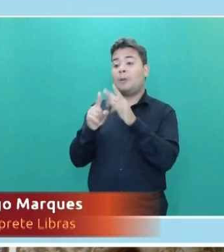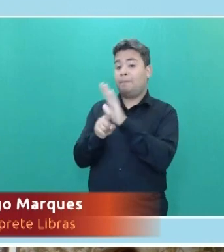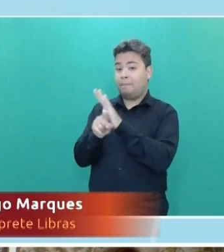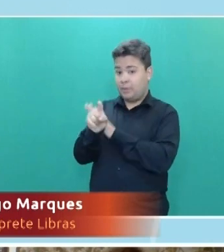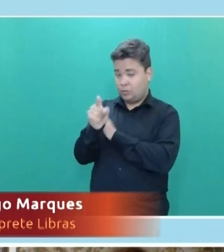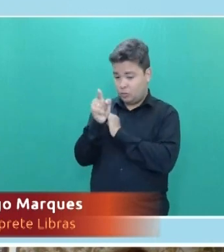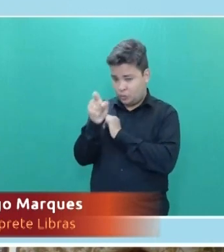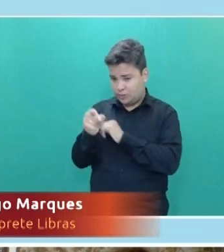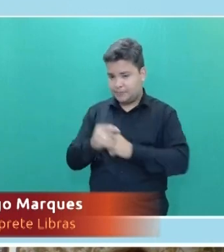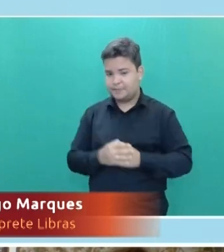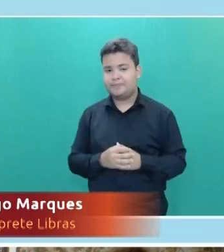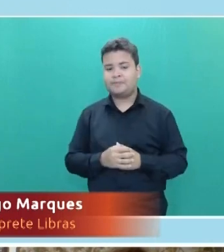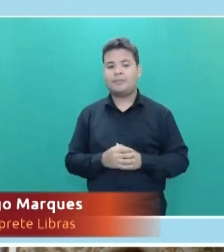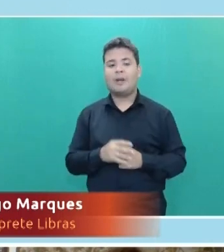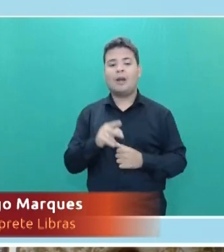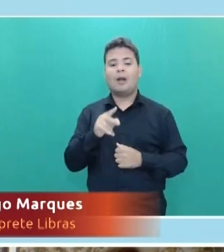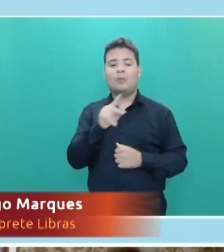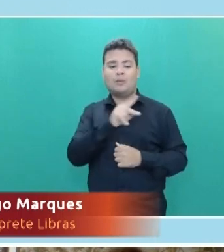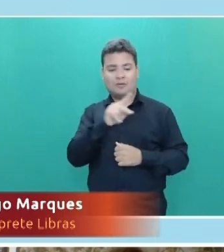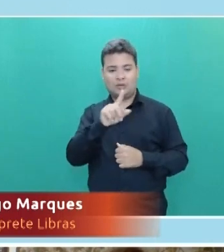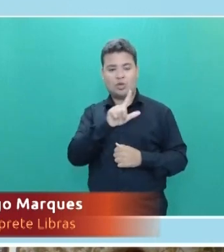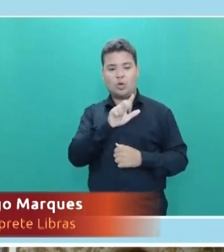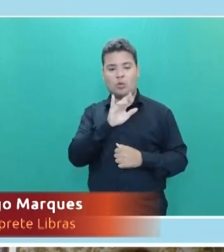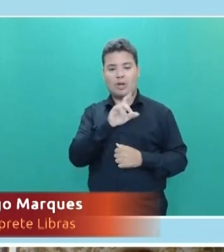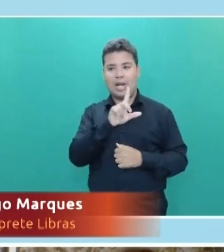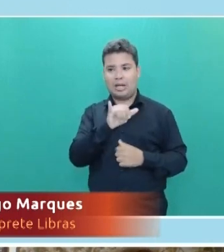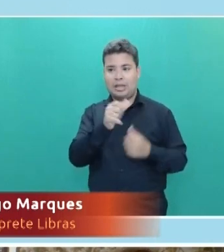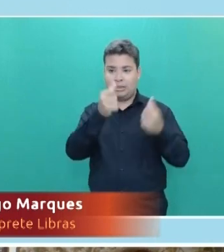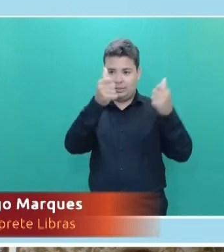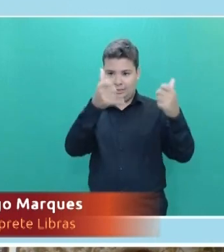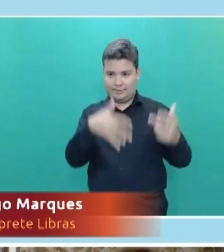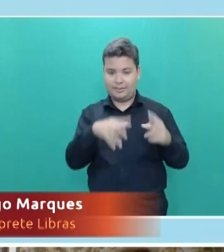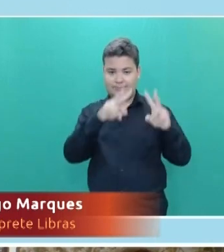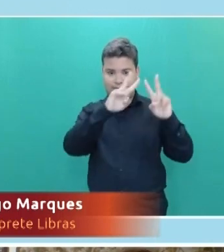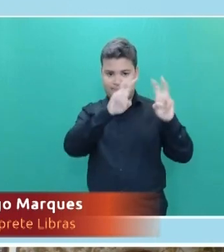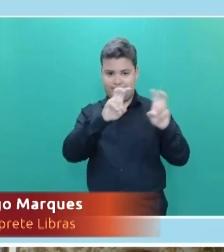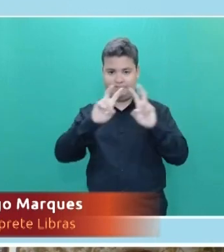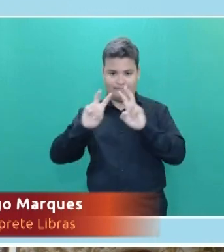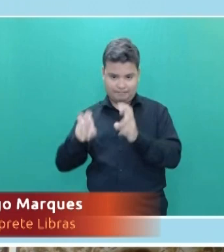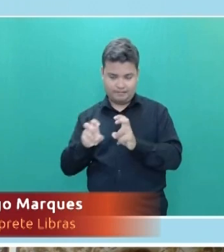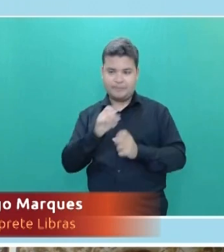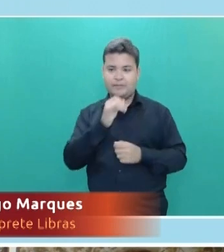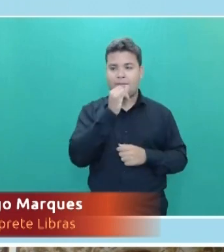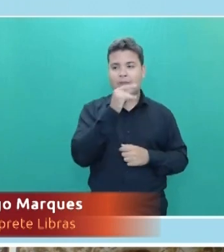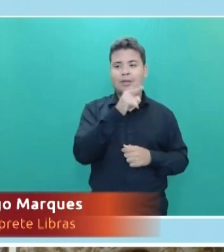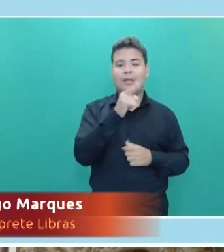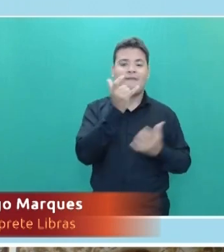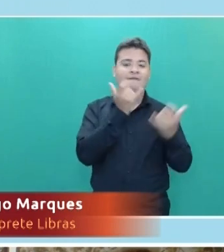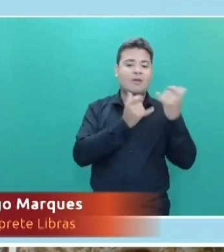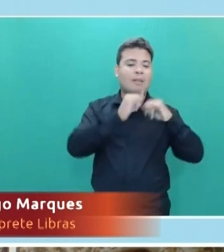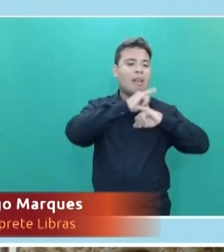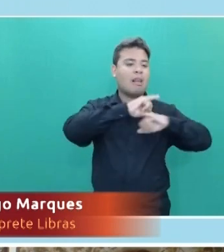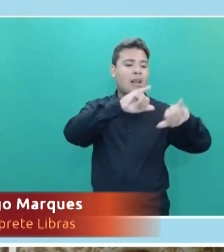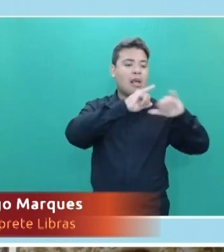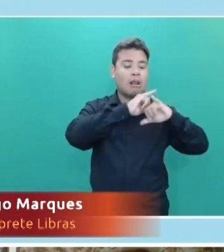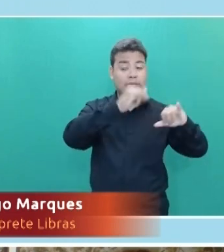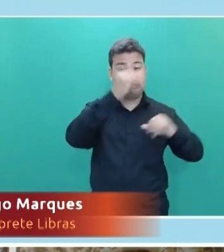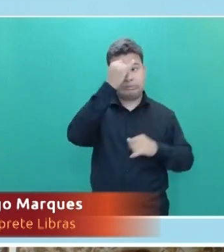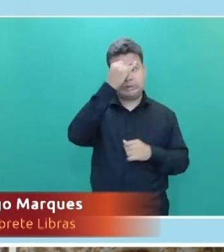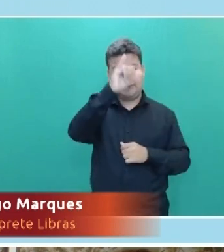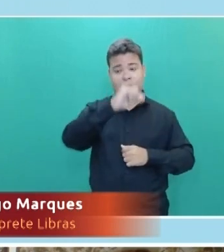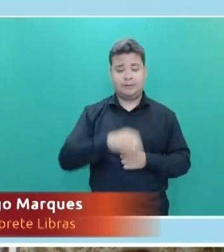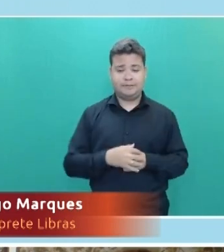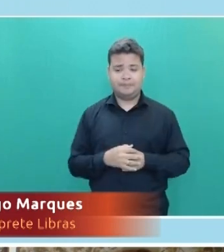essas duas questões que a professora Oleli tocou. Tanto em relação à divulgação dessas informações, né, e o medo dos pais